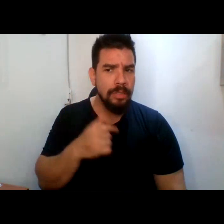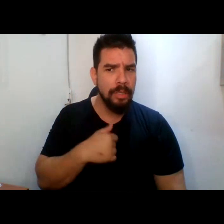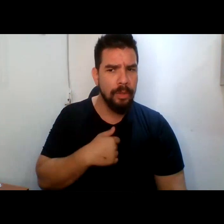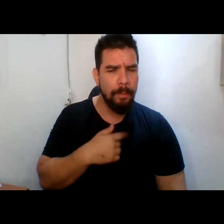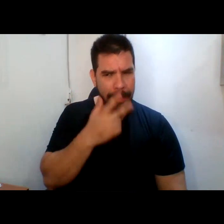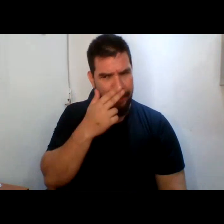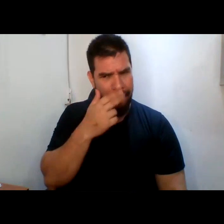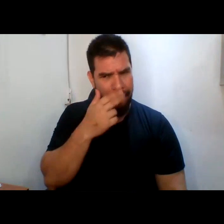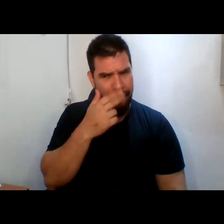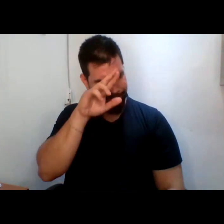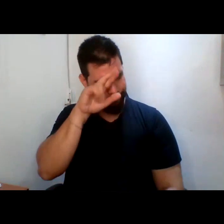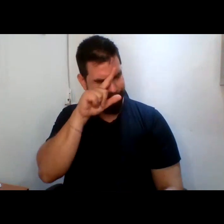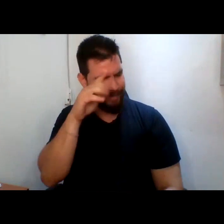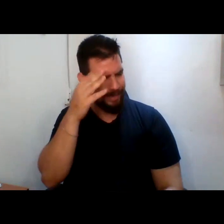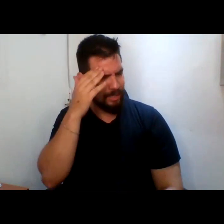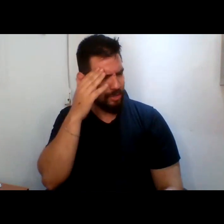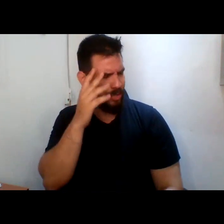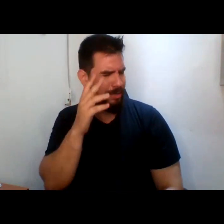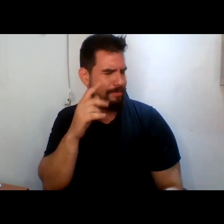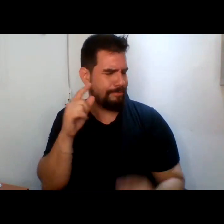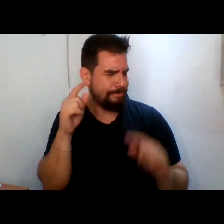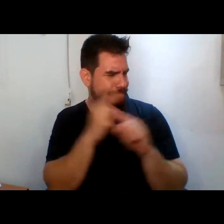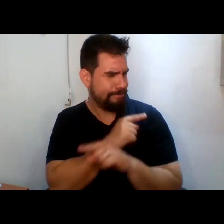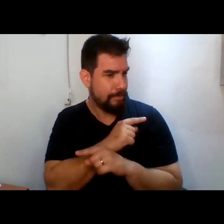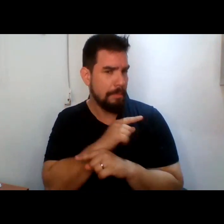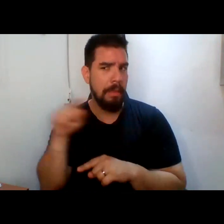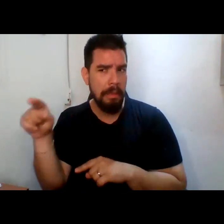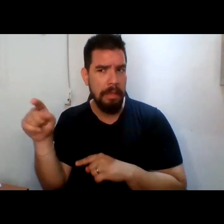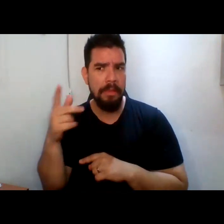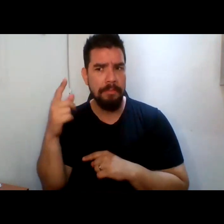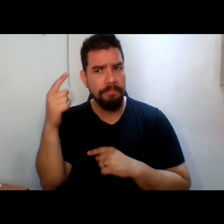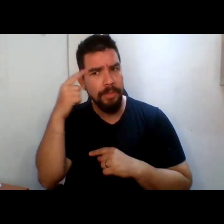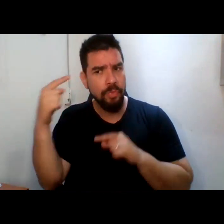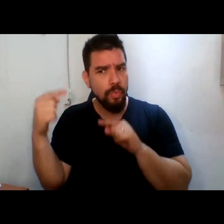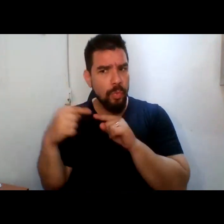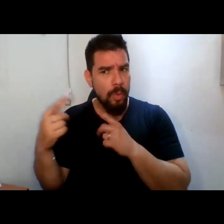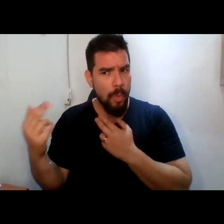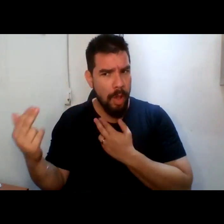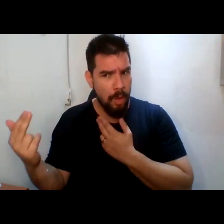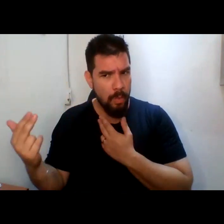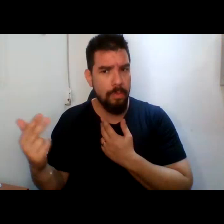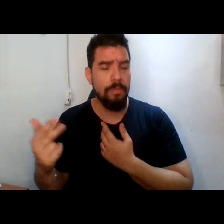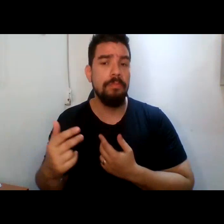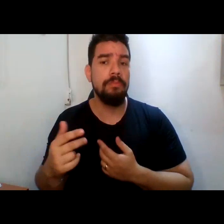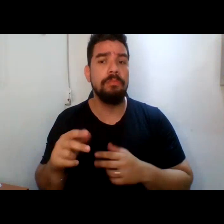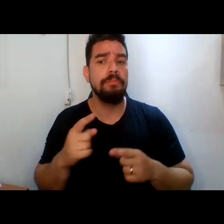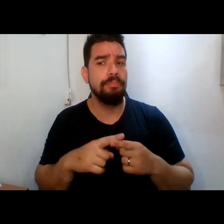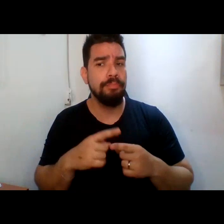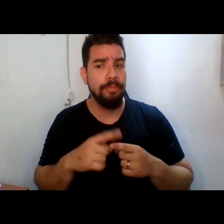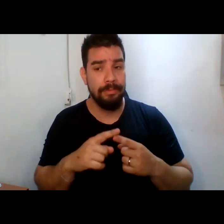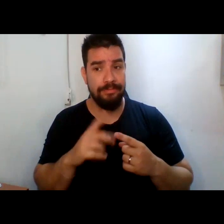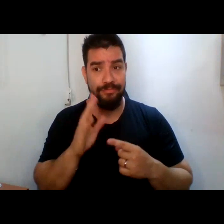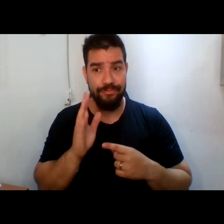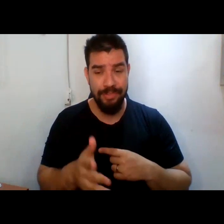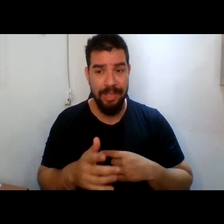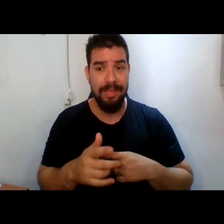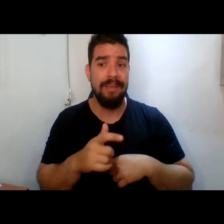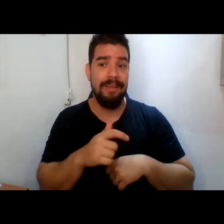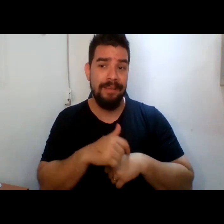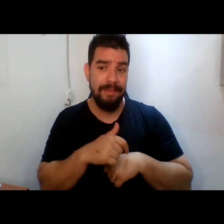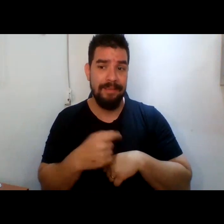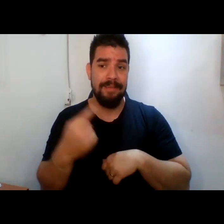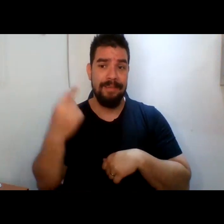errado, porém uma colega comentou e foi a mesma coisa que eu entendi. Devido aos atrasos que a gente teve no